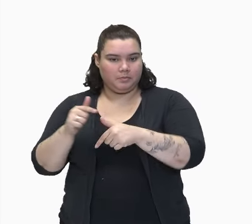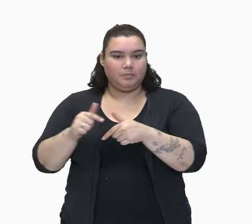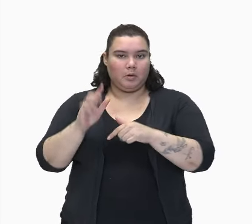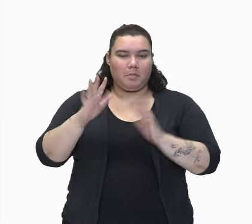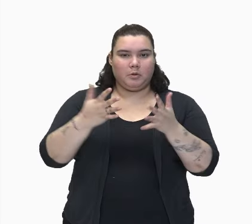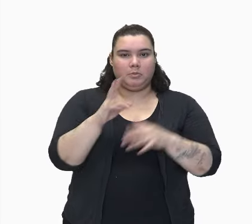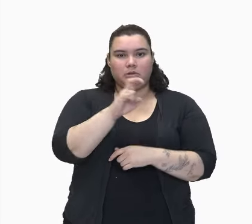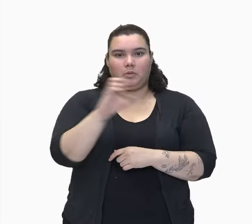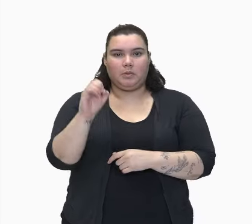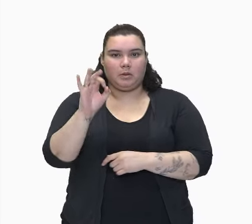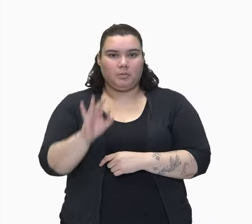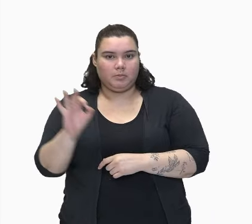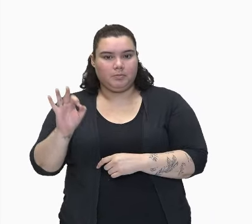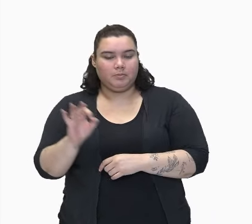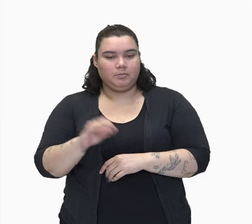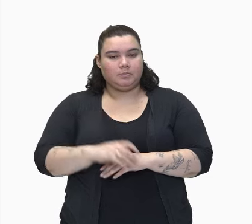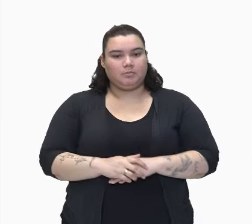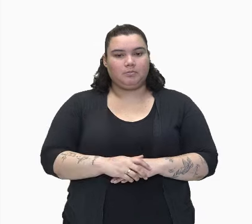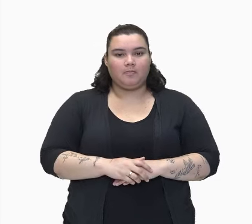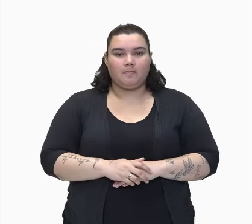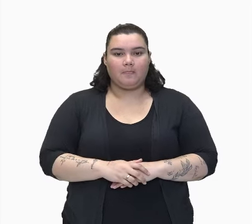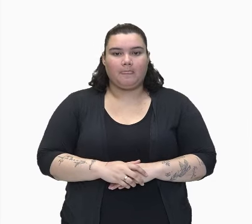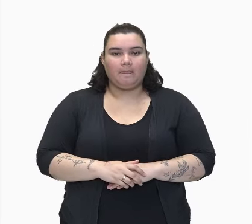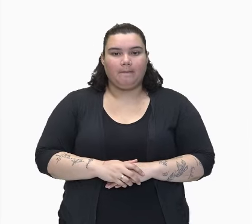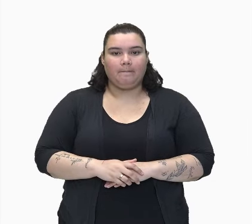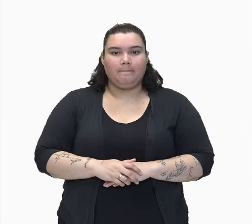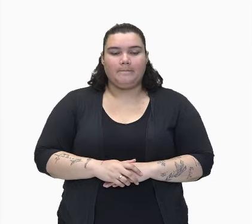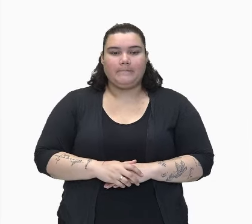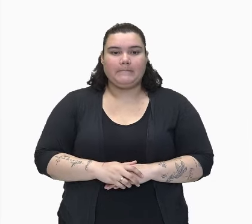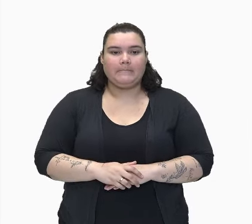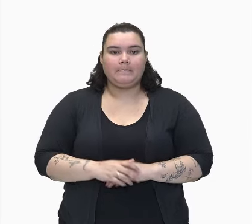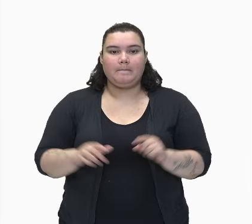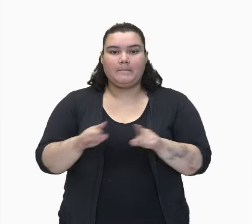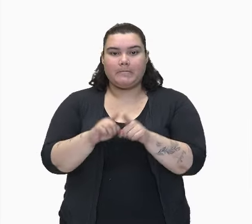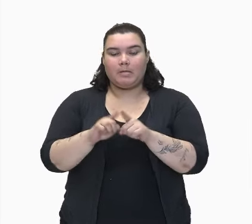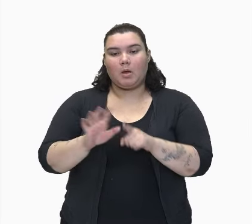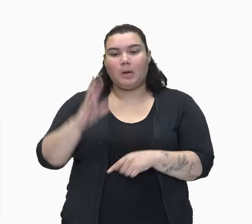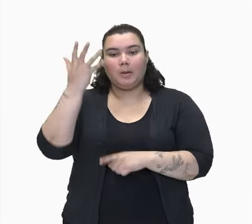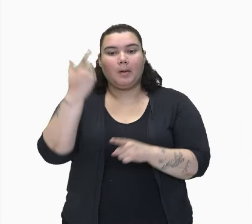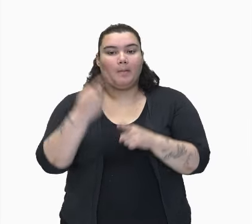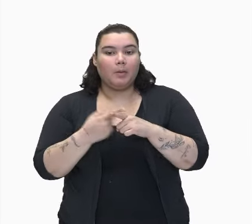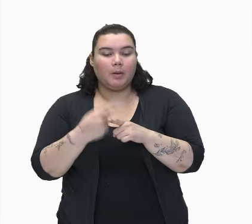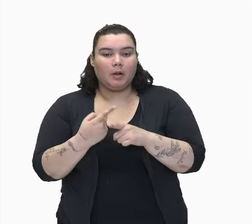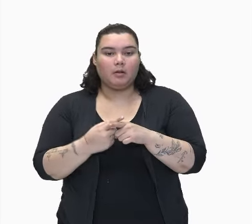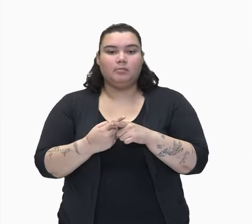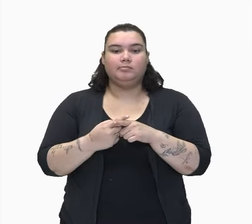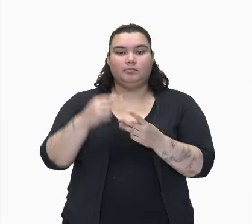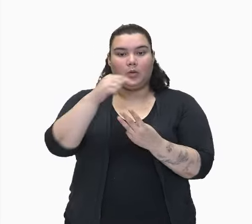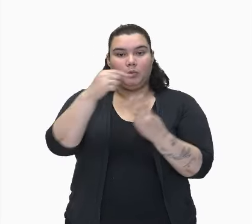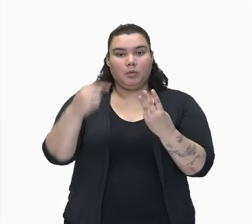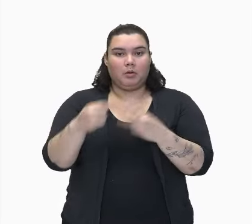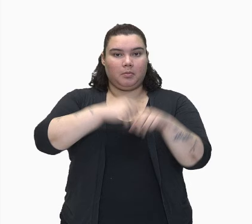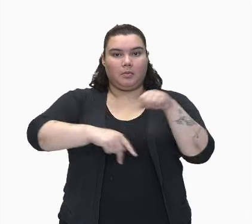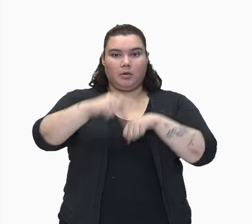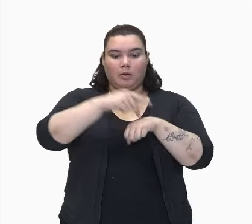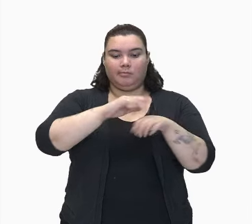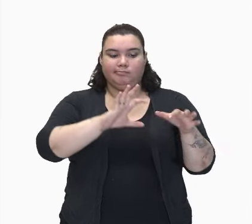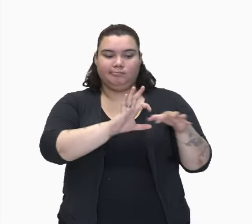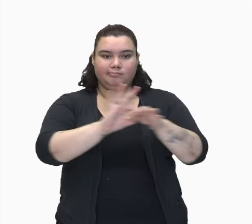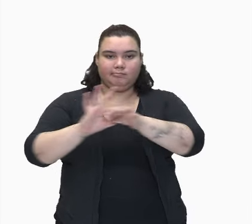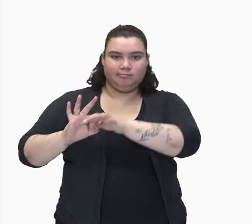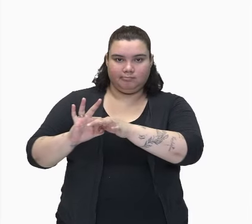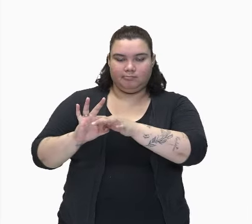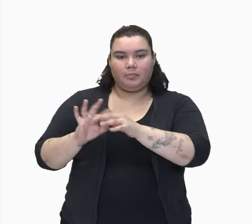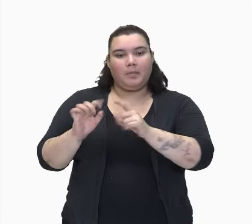também, tá? Tem aí essa situação que acaba ocorrendo por ter a ligação desses três países, tá?